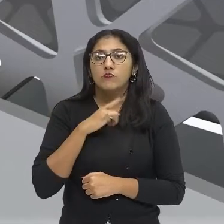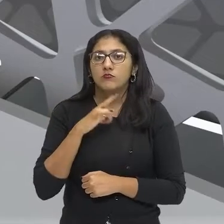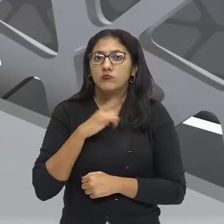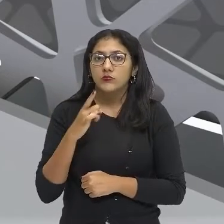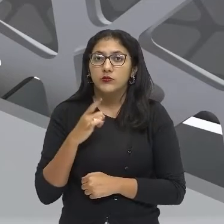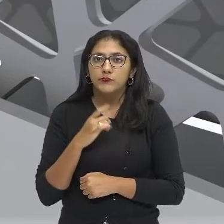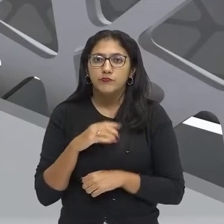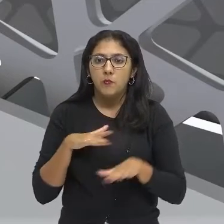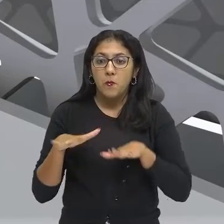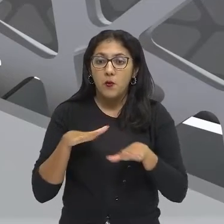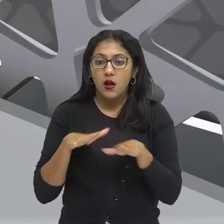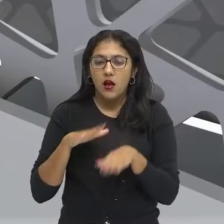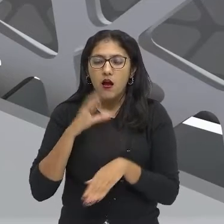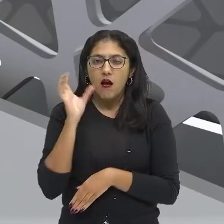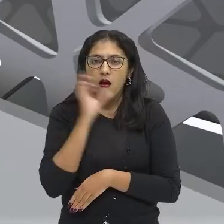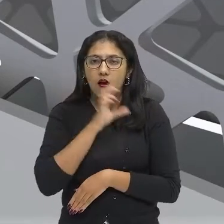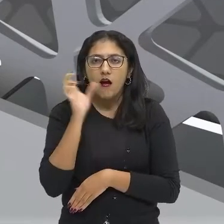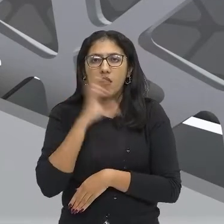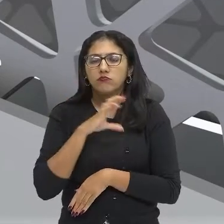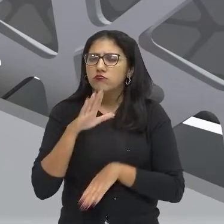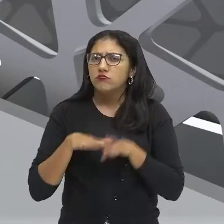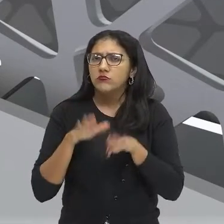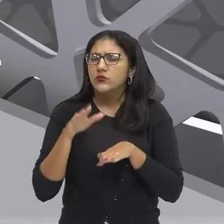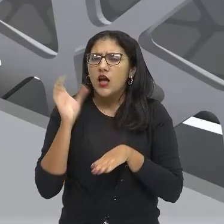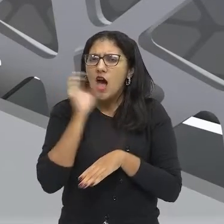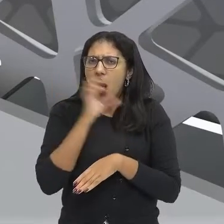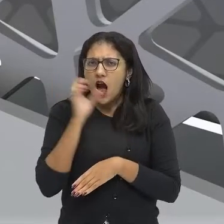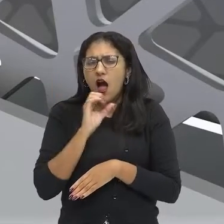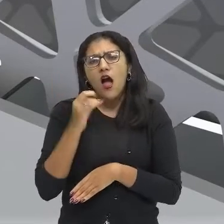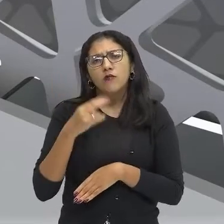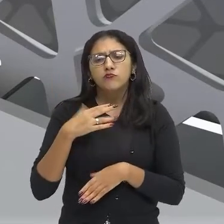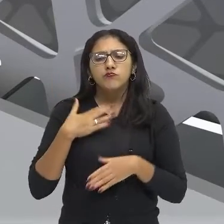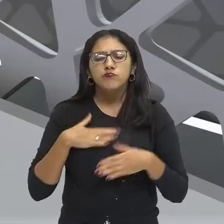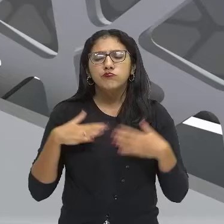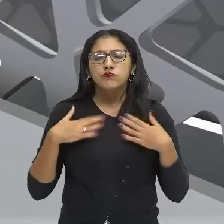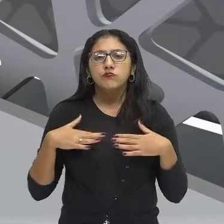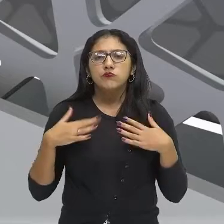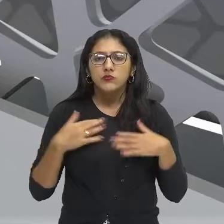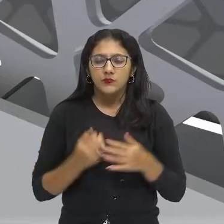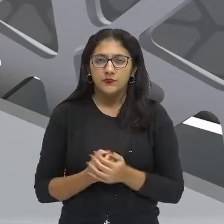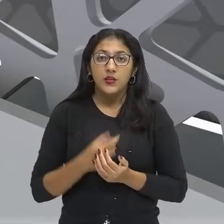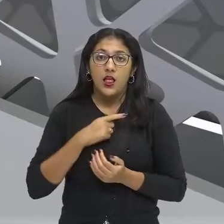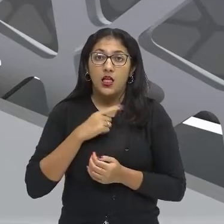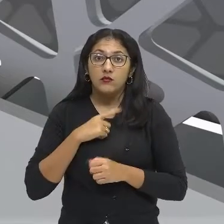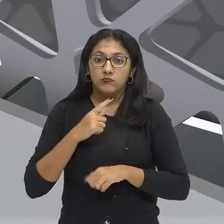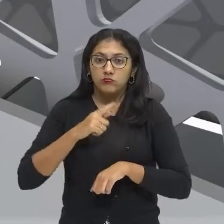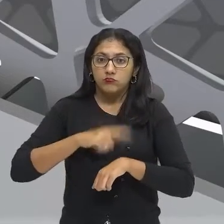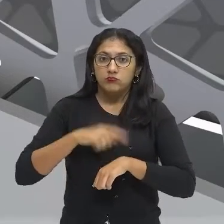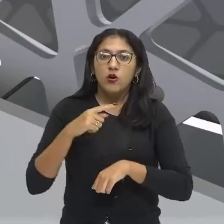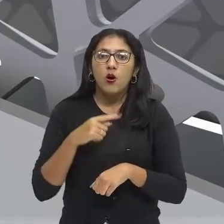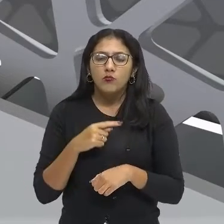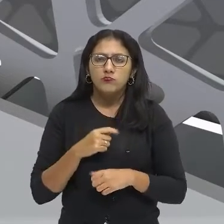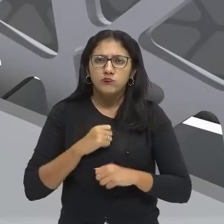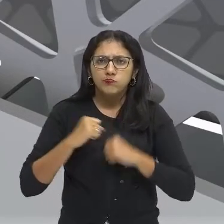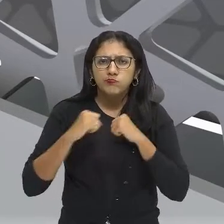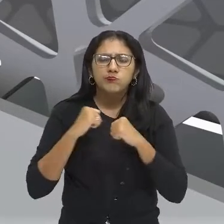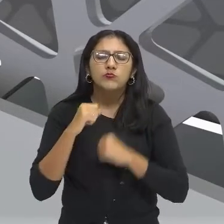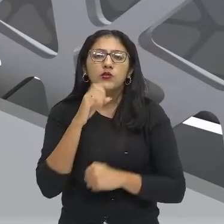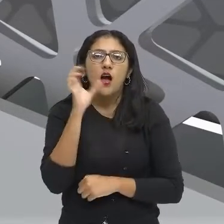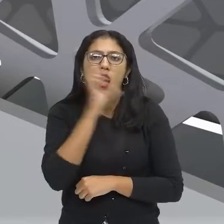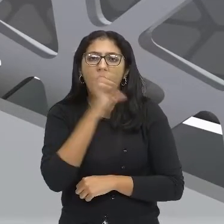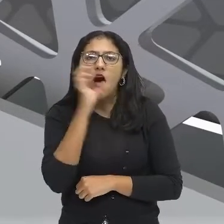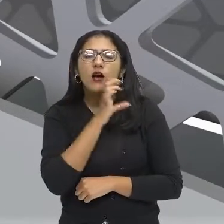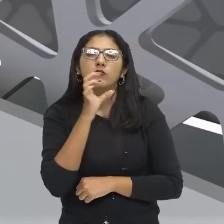ali, independente da velocidade com que você esteja correndo. Em determinado momento você vai ver que ela segue